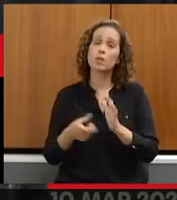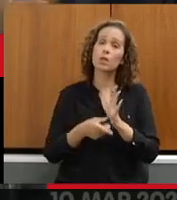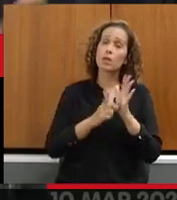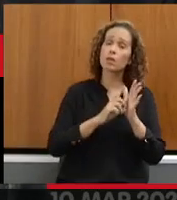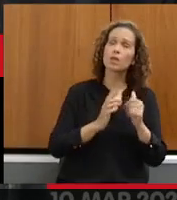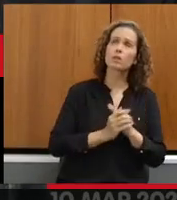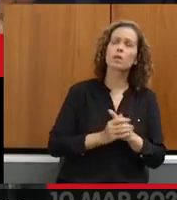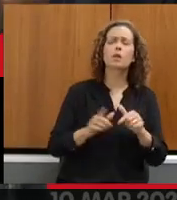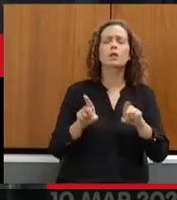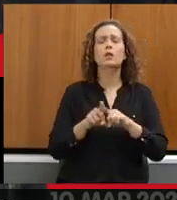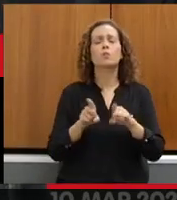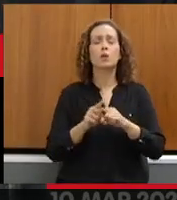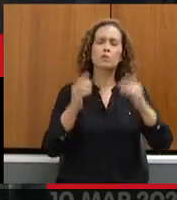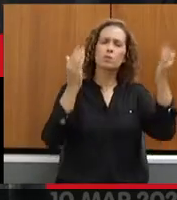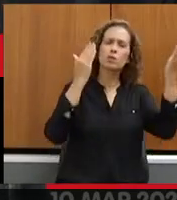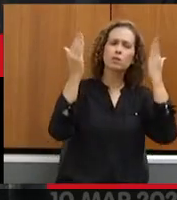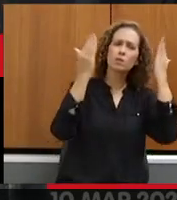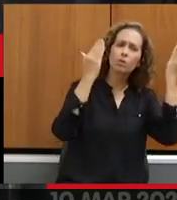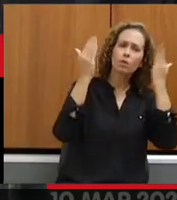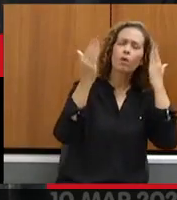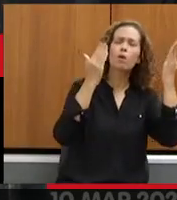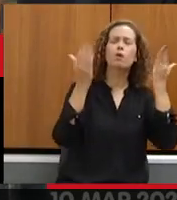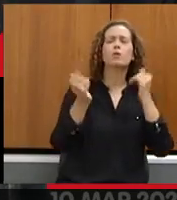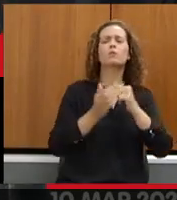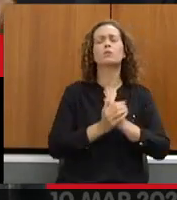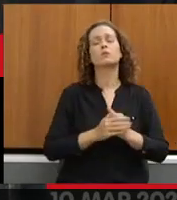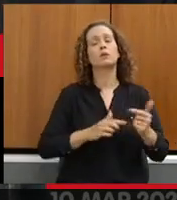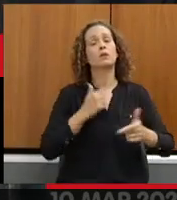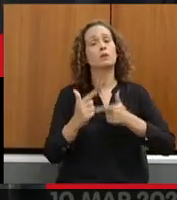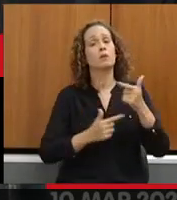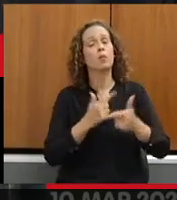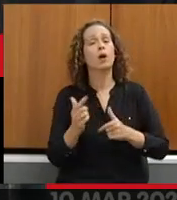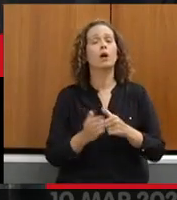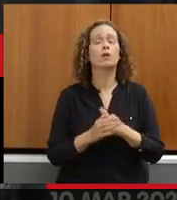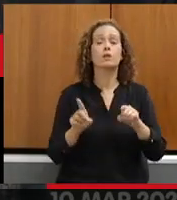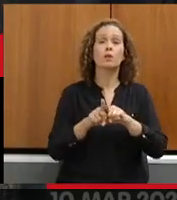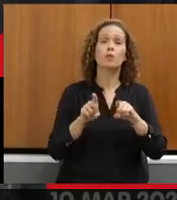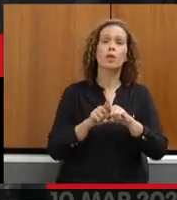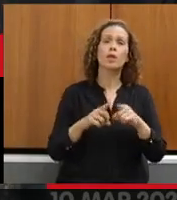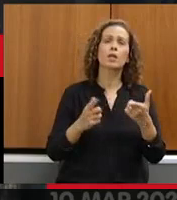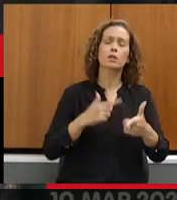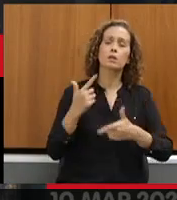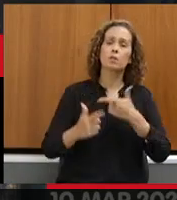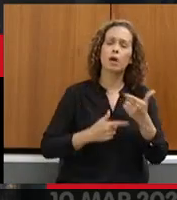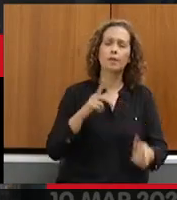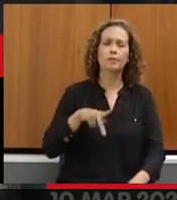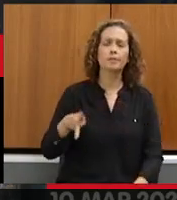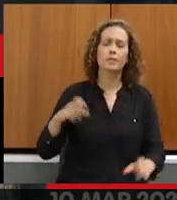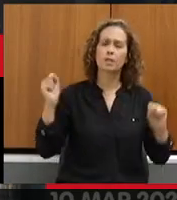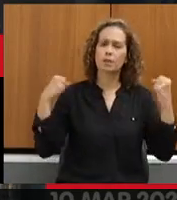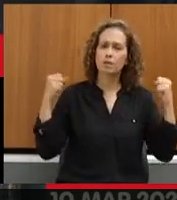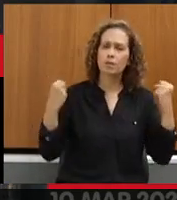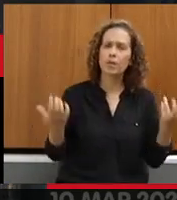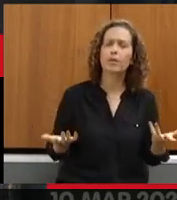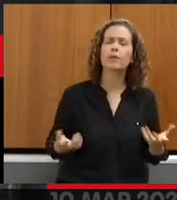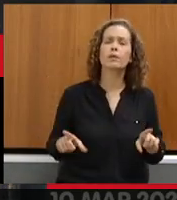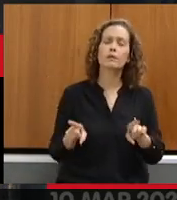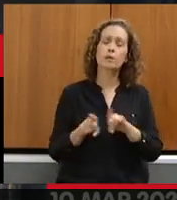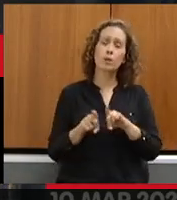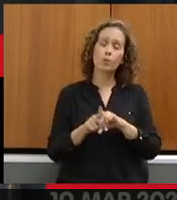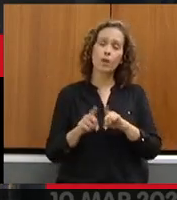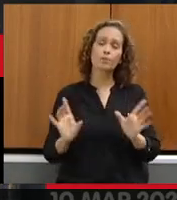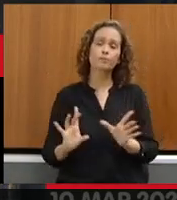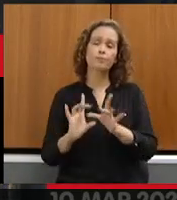que são psicólogos e que fazem consultório que são educadores físicos que as estão vinculados ao quineias que